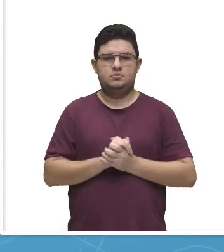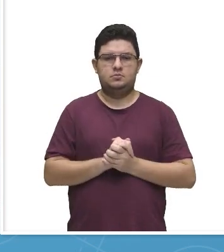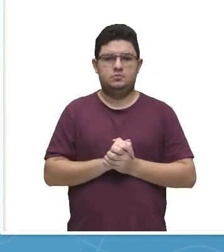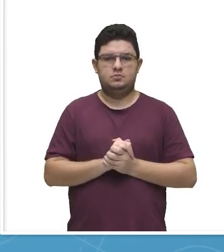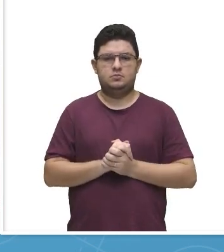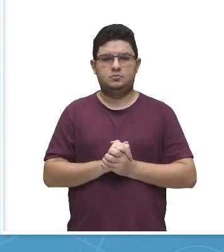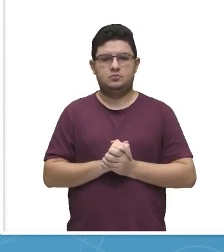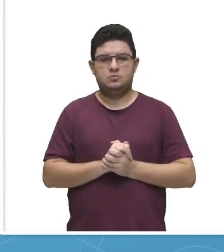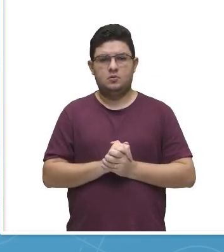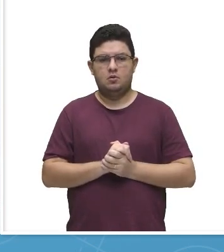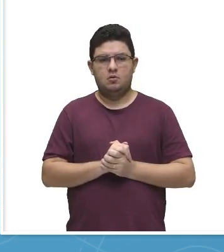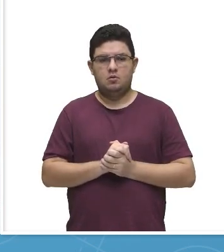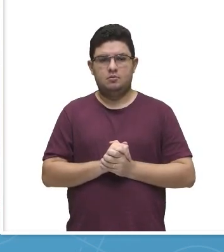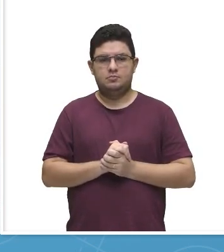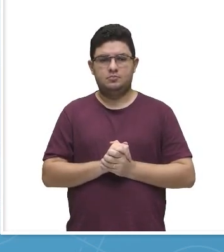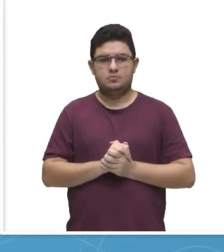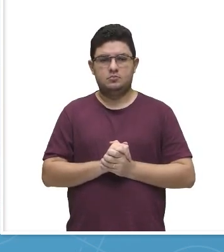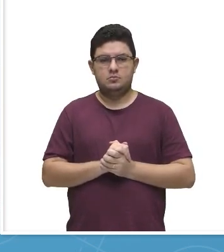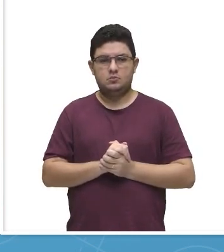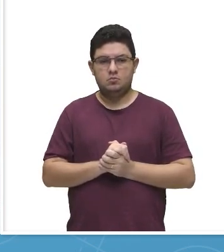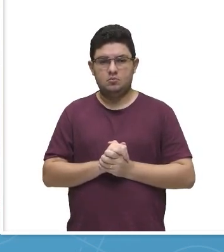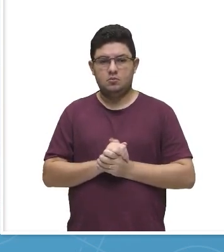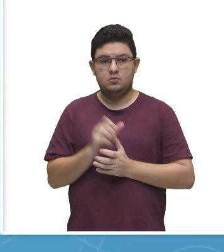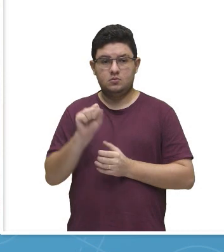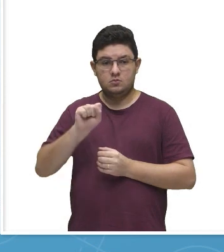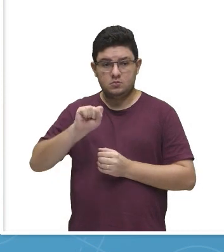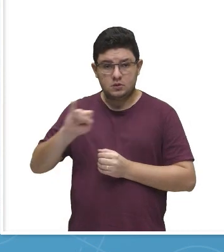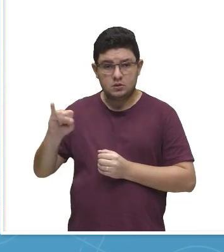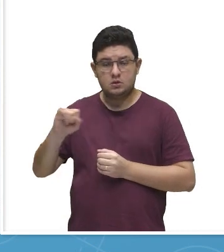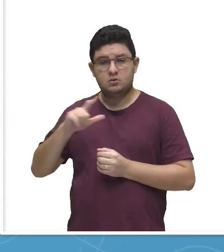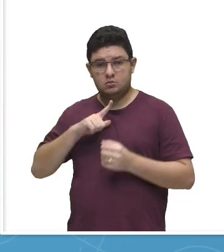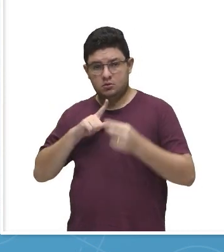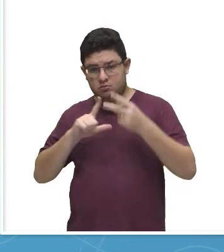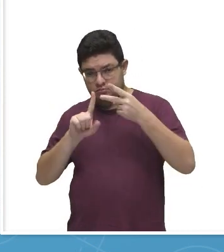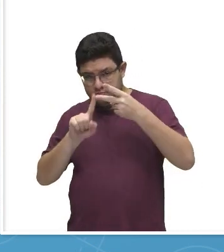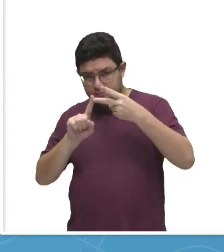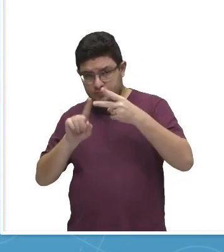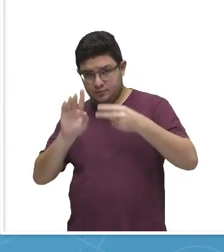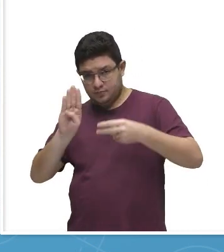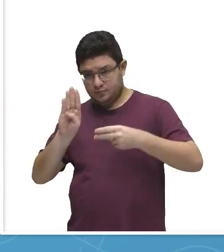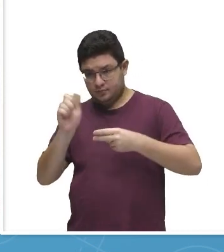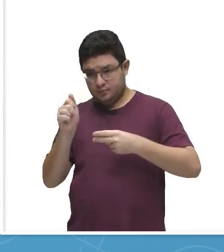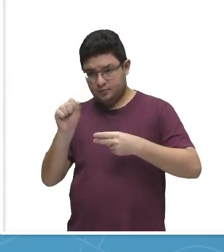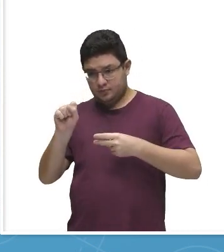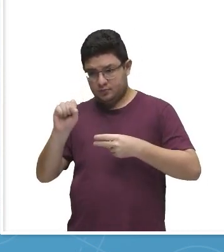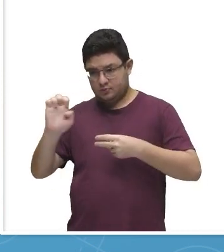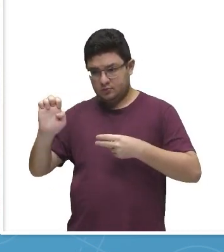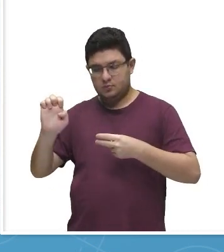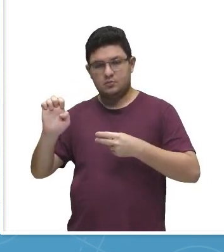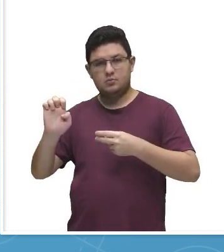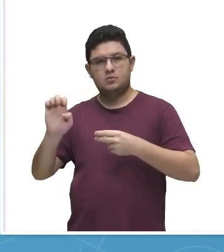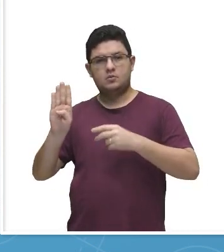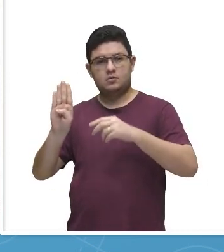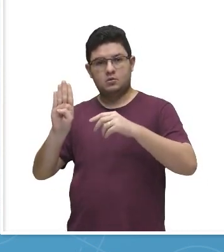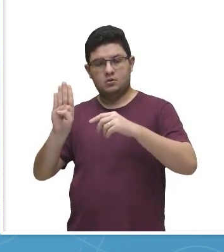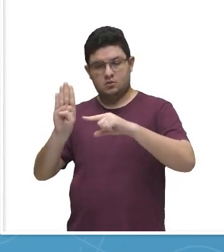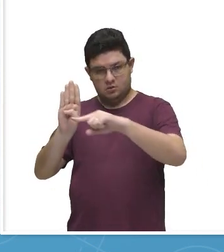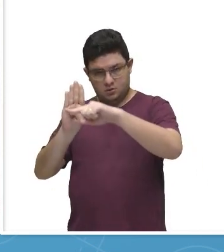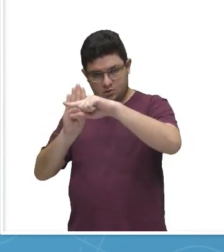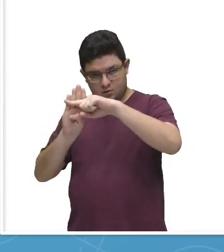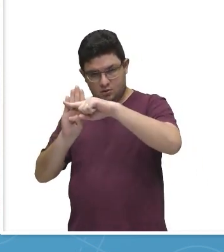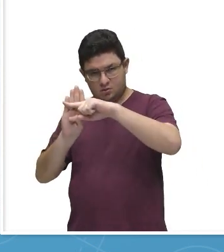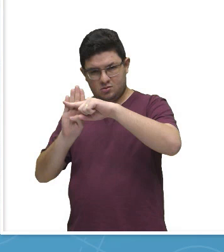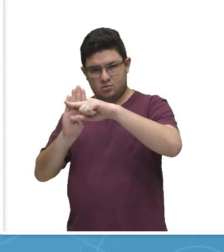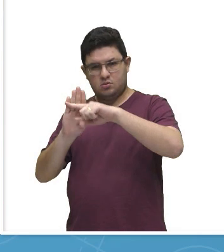Perfeito? Agora, se a base é negativa, nós precisamos tomar cuidado,